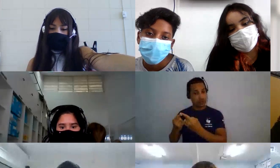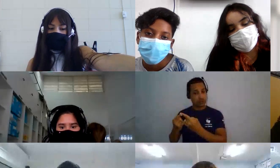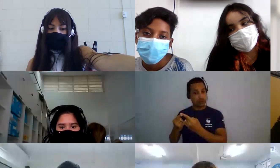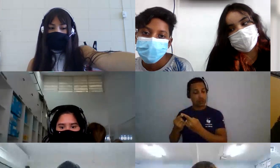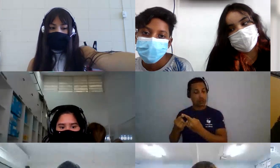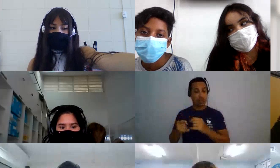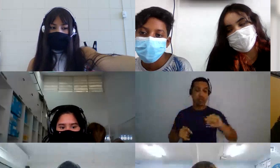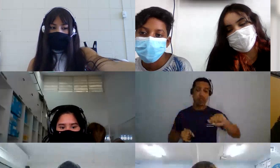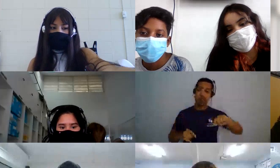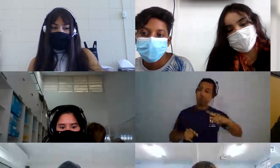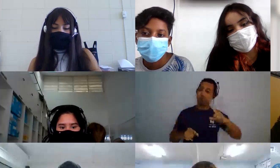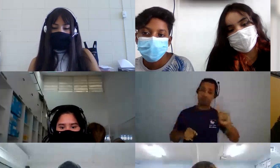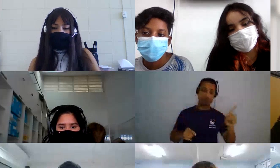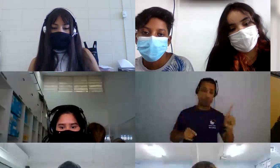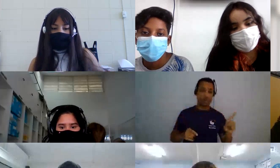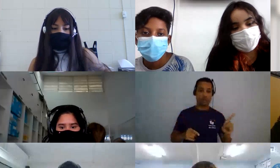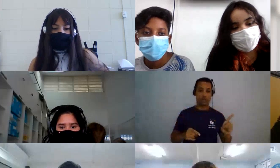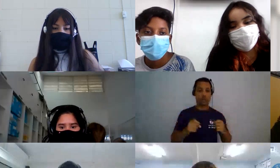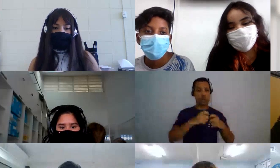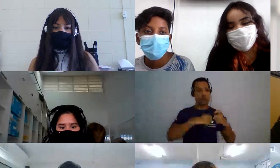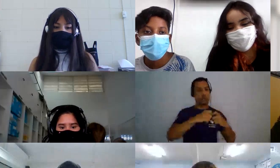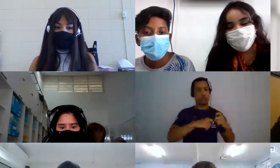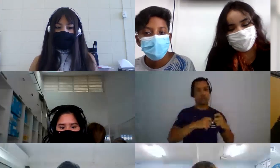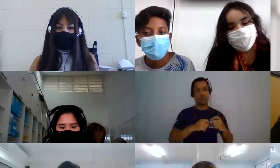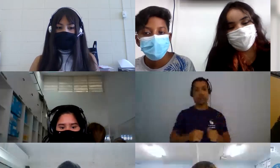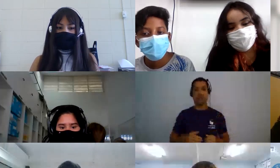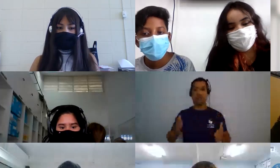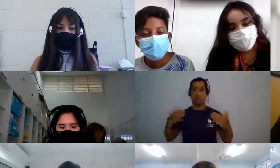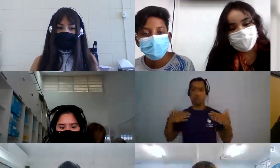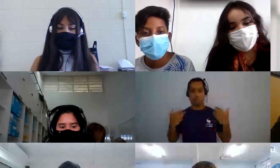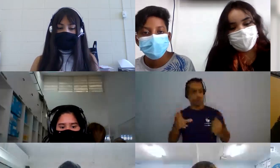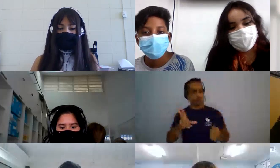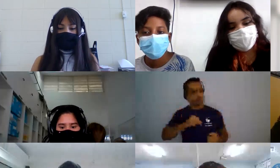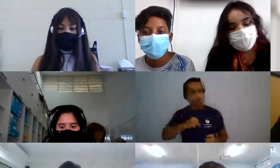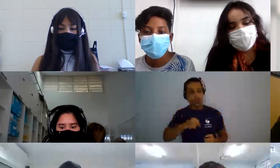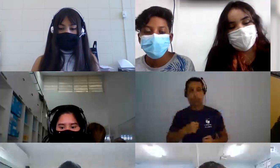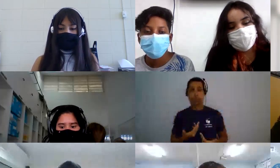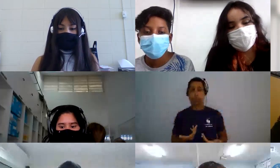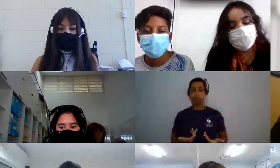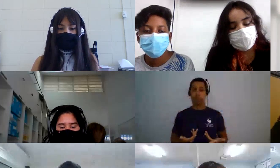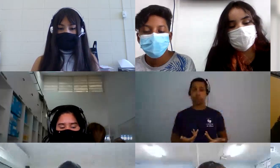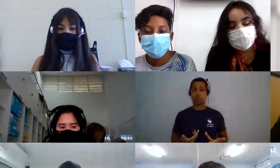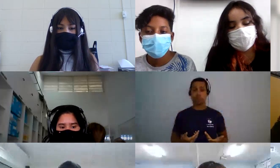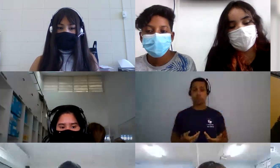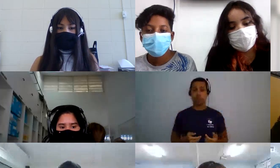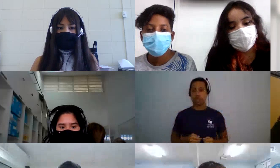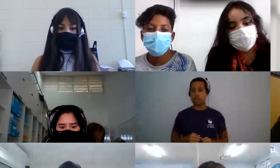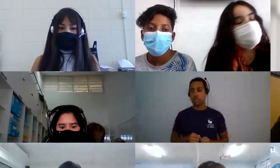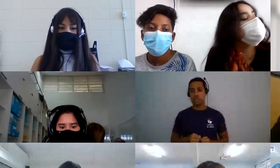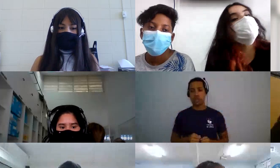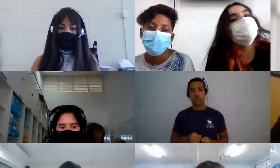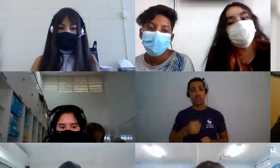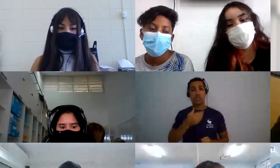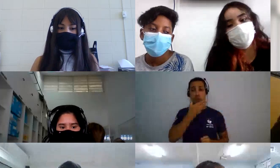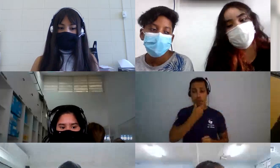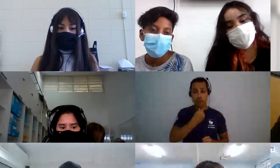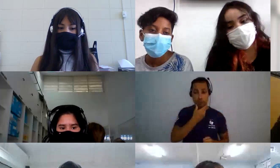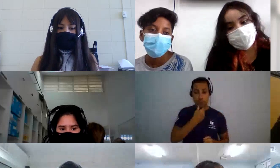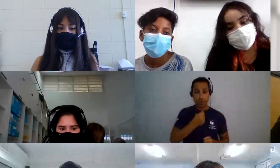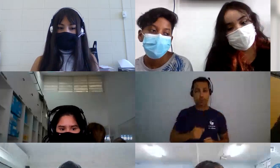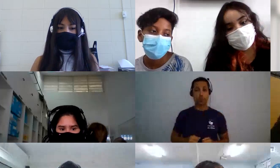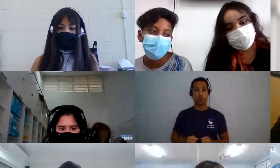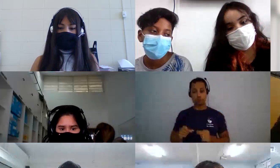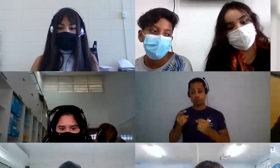Não é, Gabriela? Você que é mais velha, não é assustador? Meninos que não ligam para a proteção, meninos que estão... Eu estou falando de meninos porque eu estou falando da